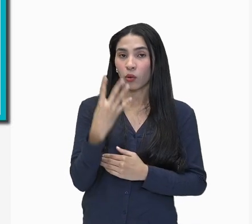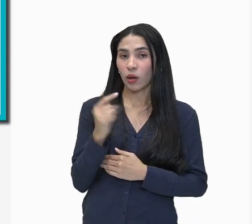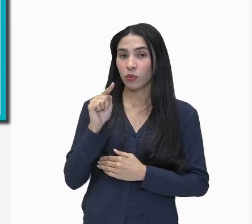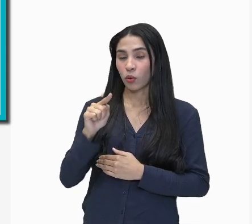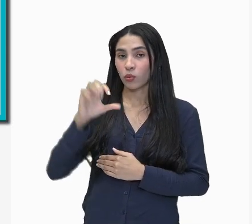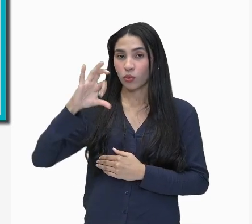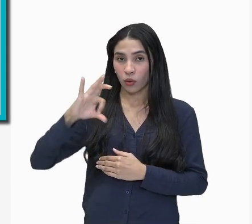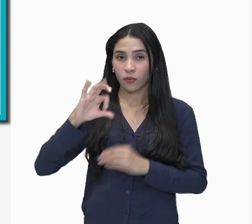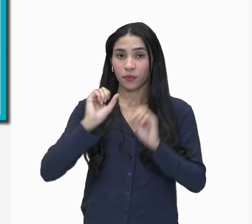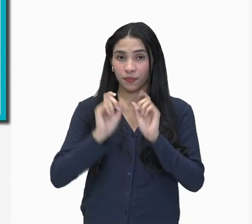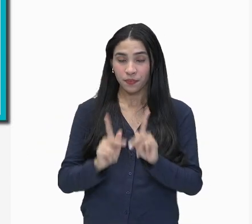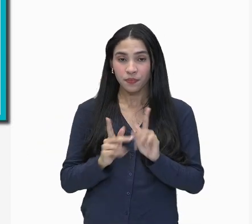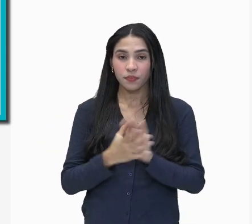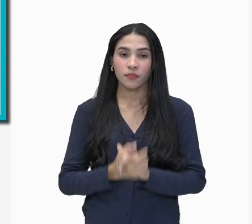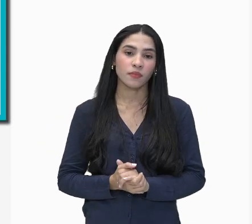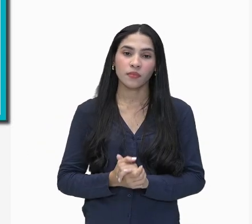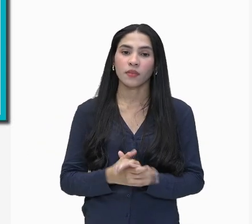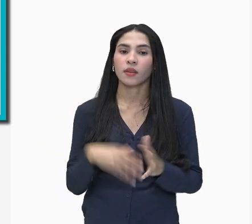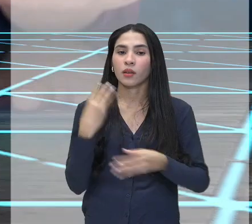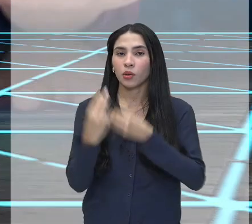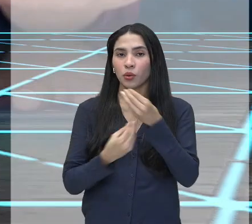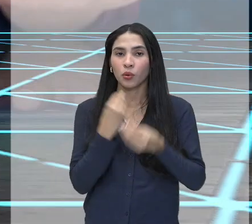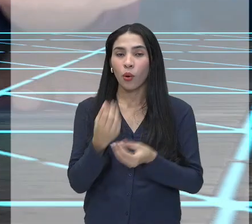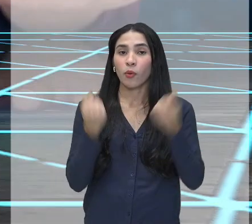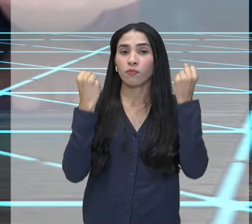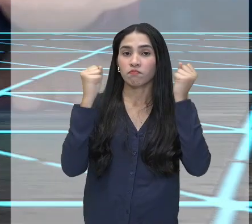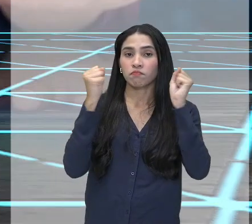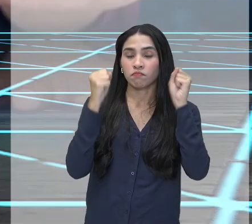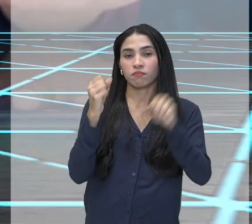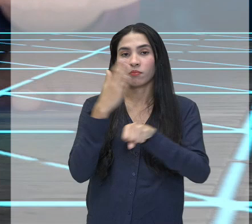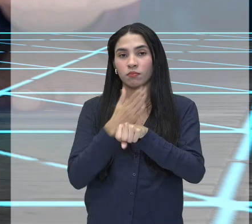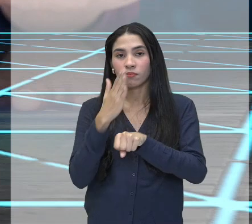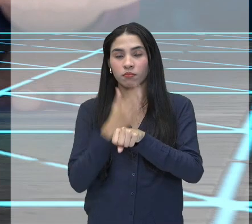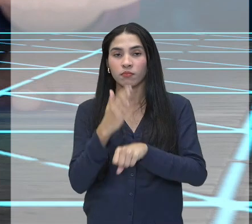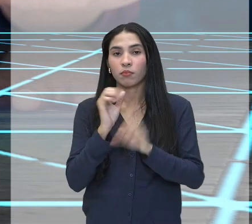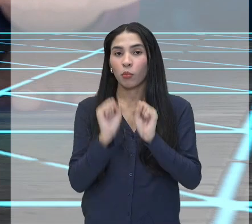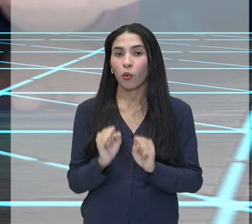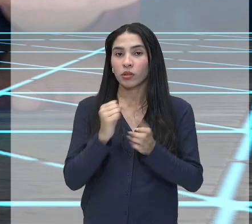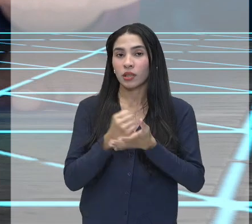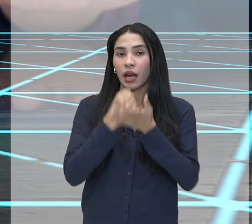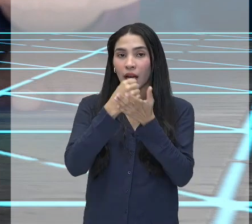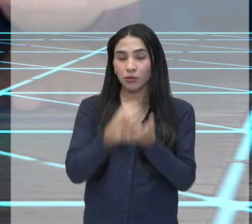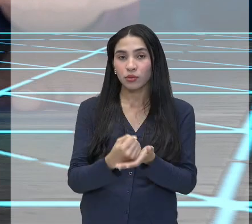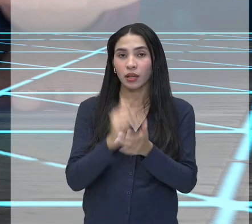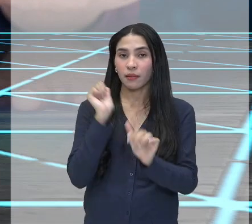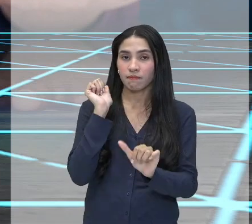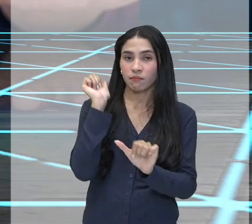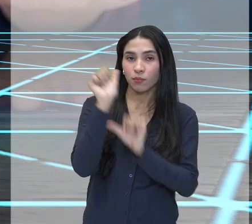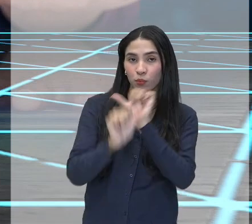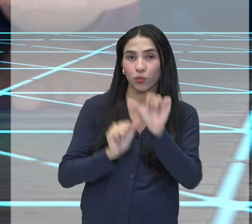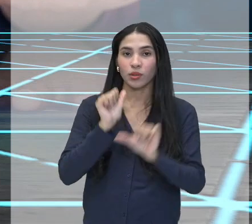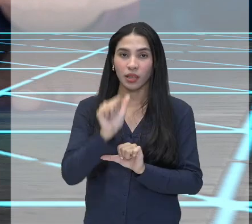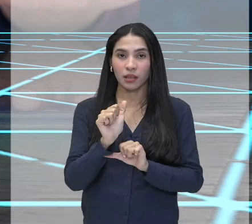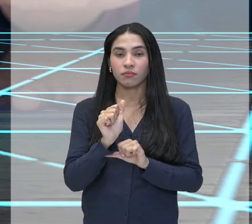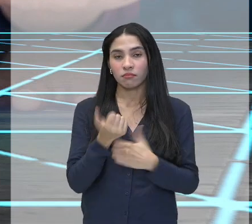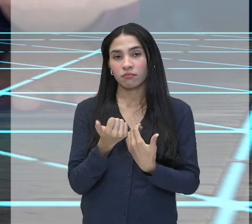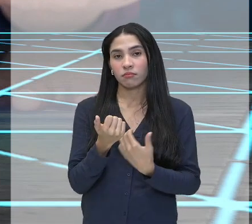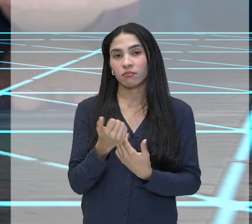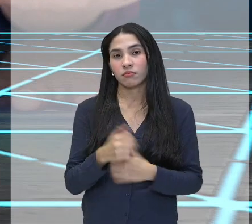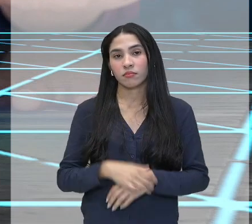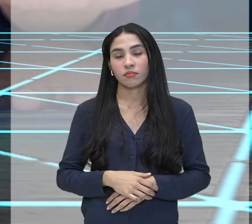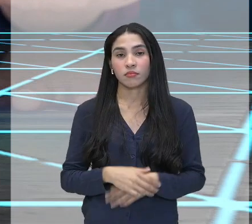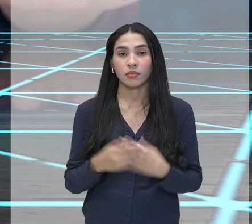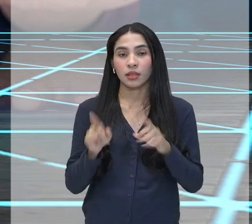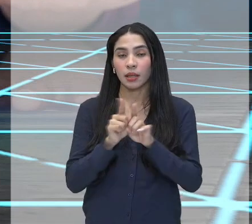34,9, ok? E como é que a atividade física vai contribuir para a reversão desse quadro, ou pelo menos